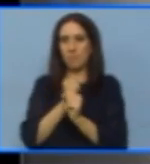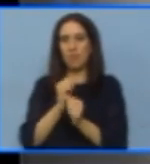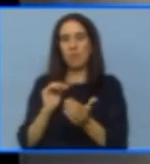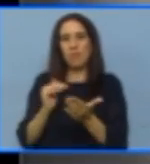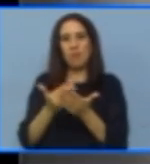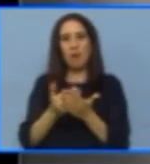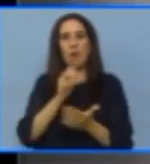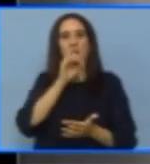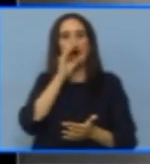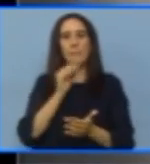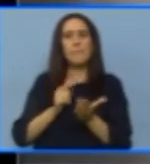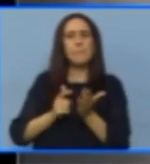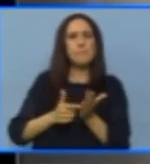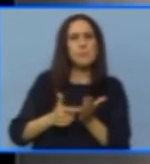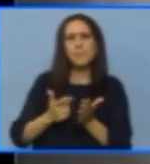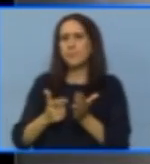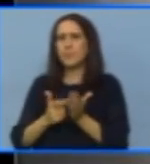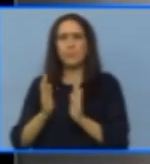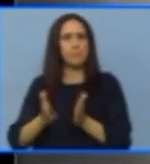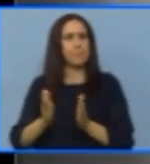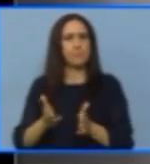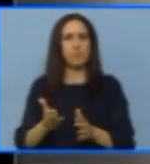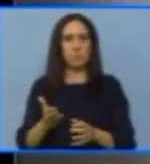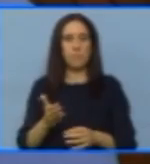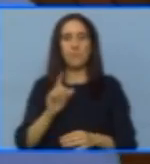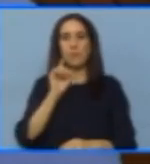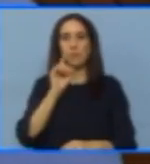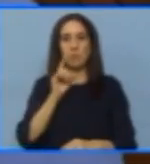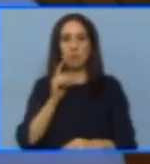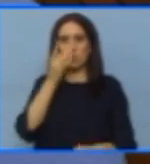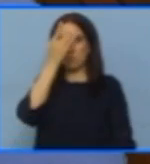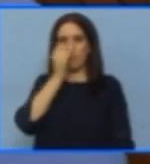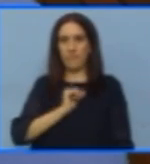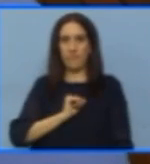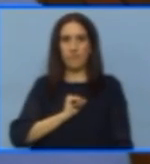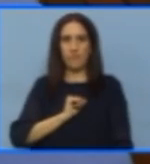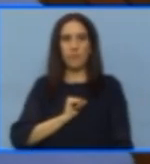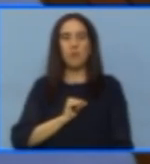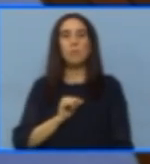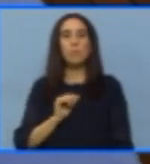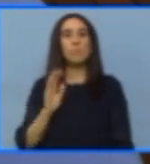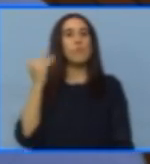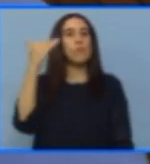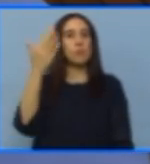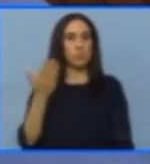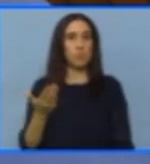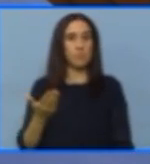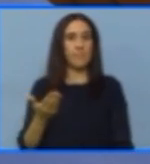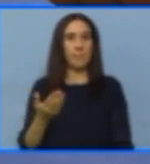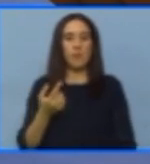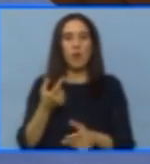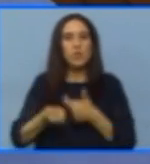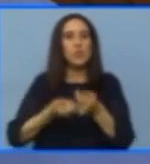noção daquilo que é preciso, o que não é preciso, que é também importante, a meu ver, para depois também para o futuro, para estas pequenas